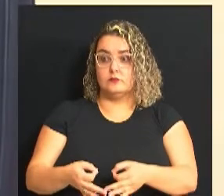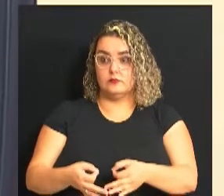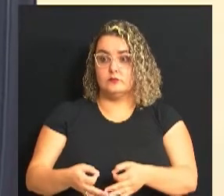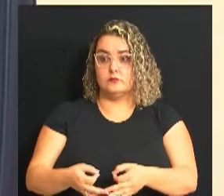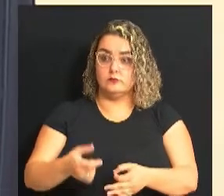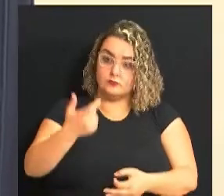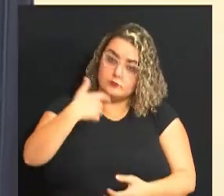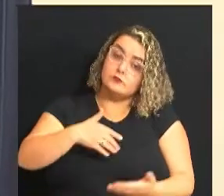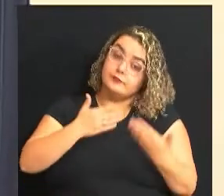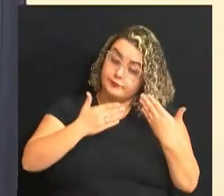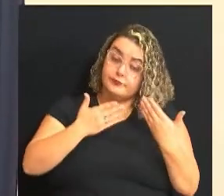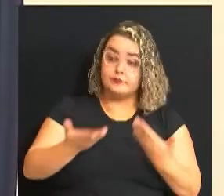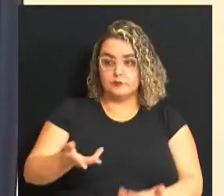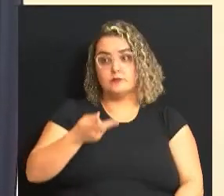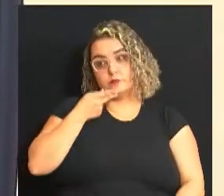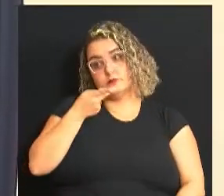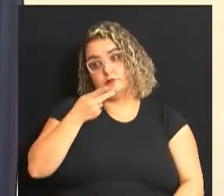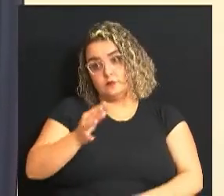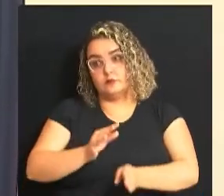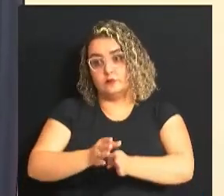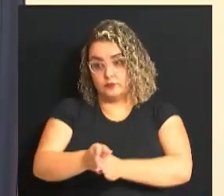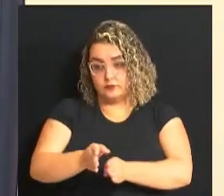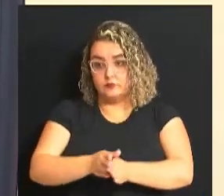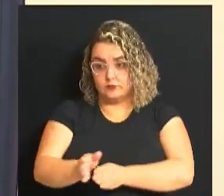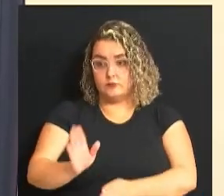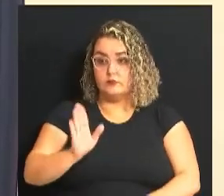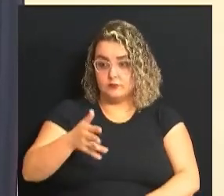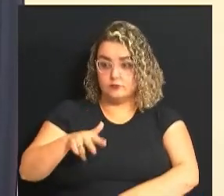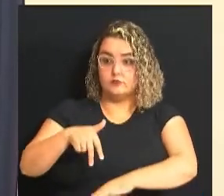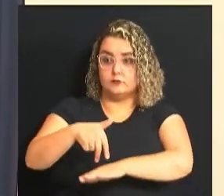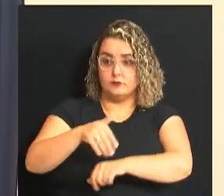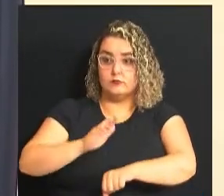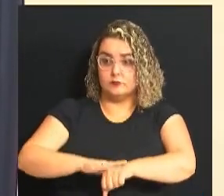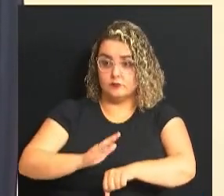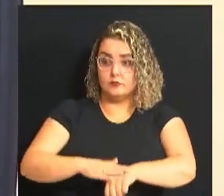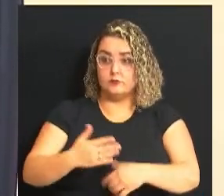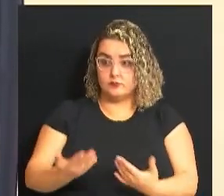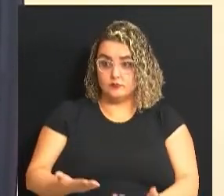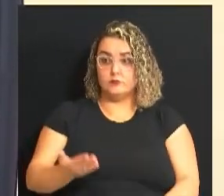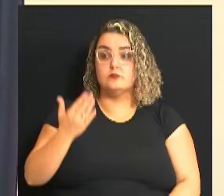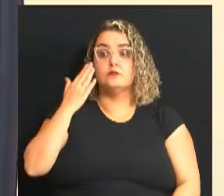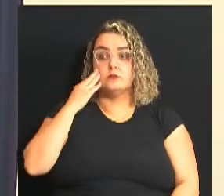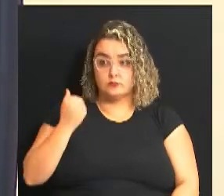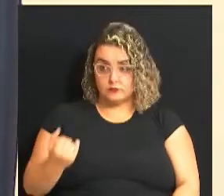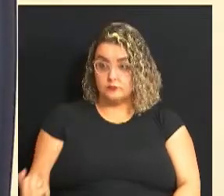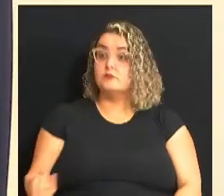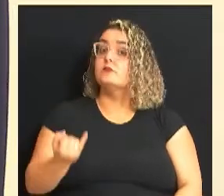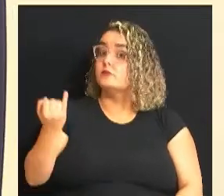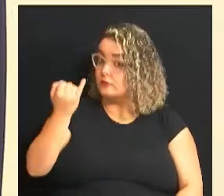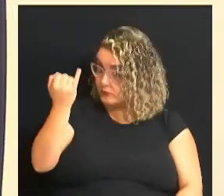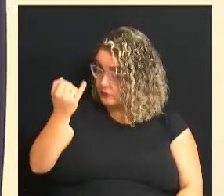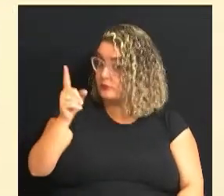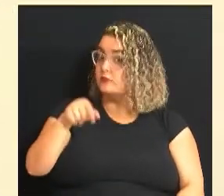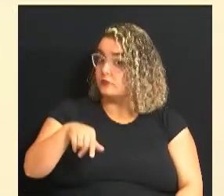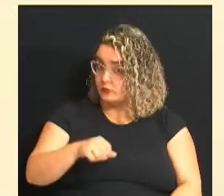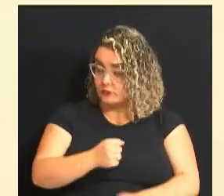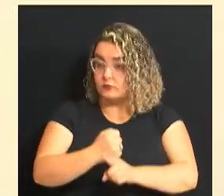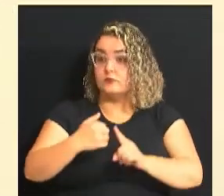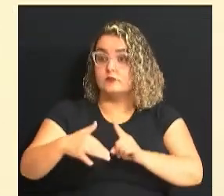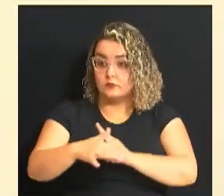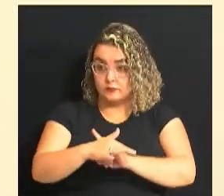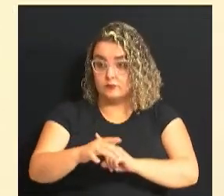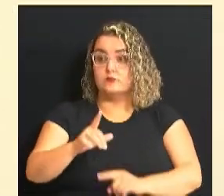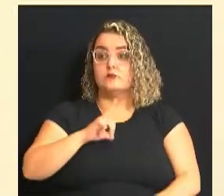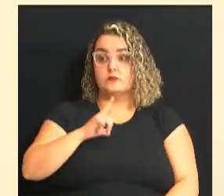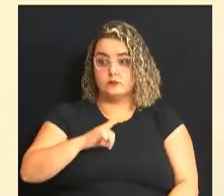suspeita em falar do Conselho Tutelar, já estive ocupando essa função de conselheira, então eu sei o quão relevante é para a sociedade. Ele traz, sim,